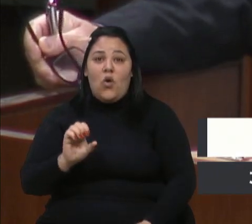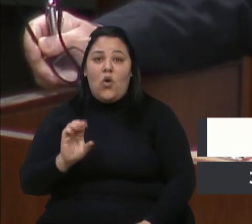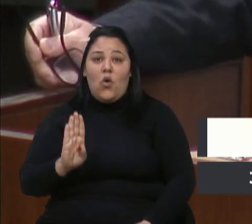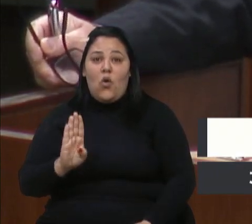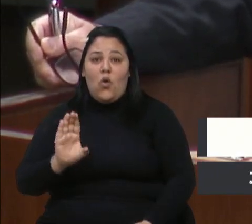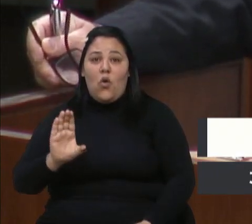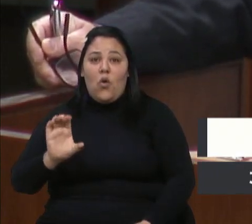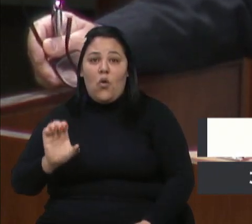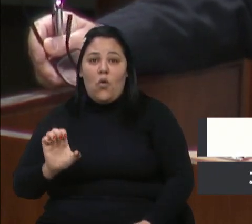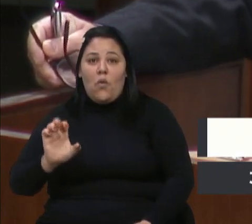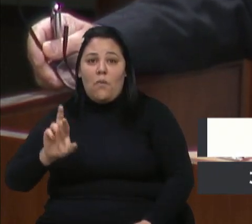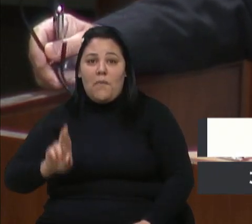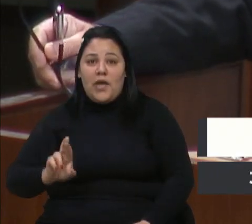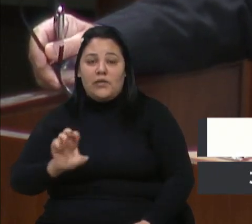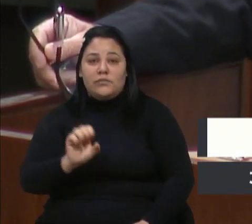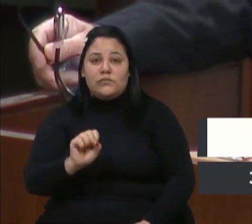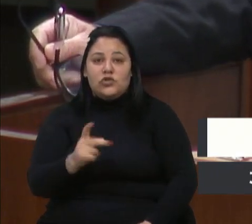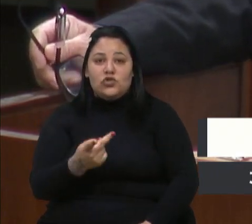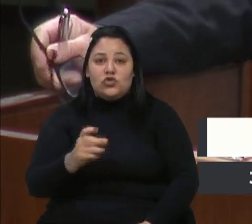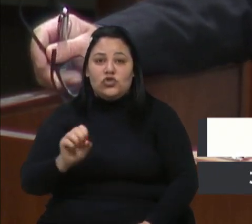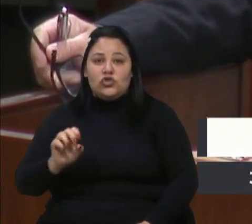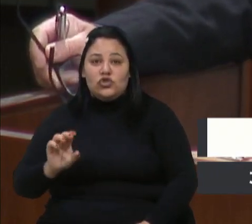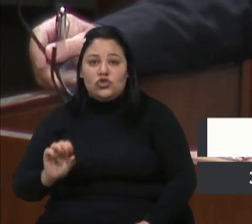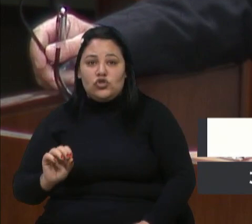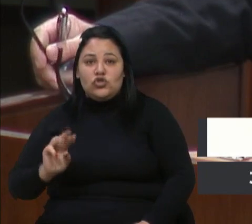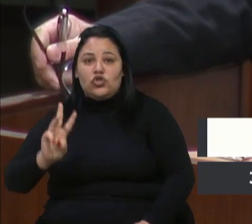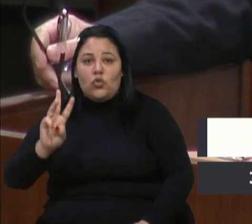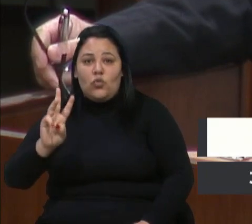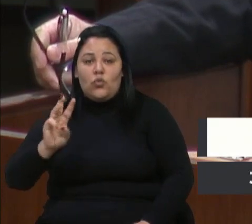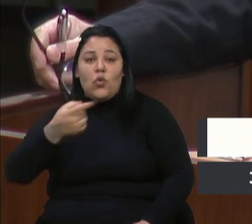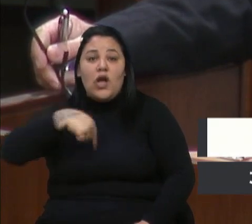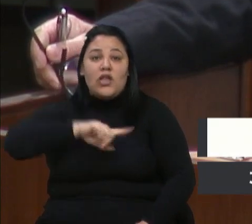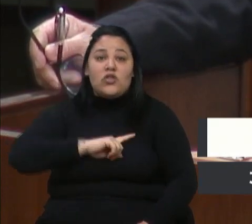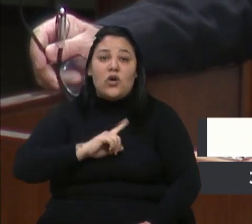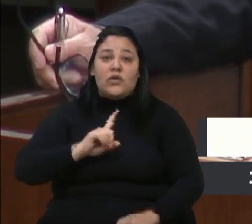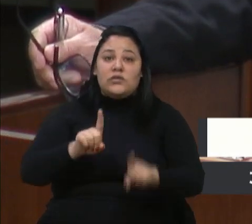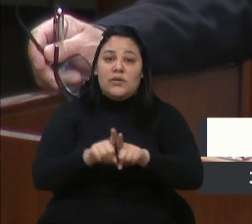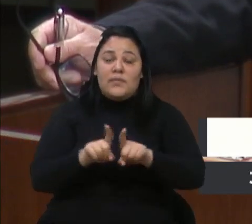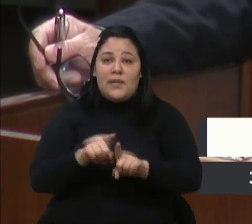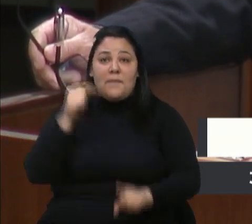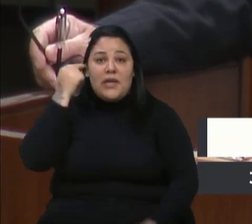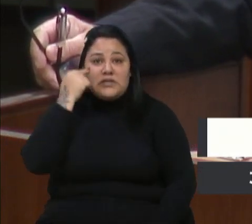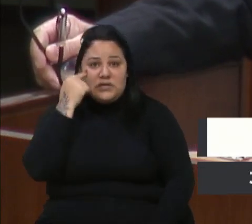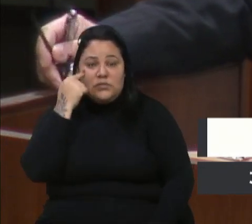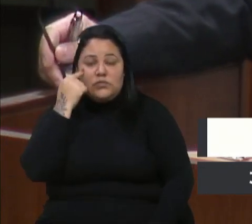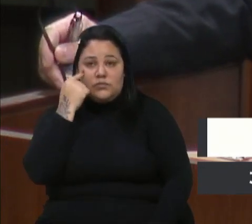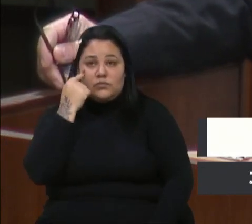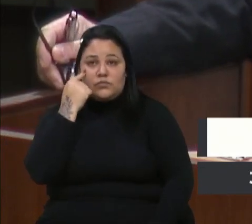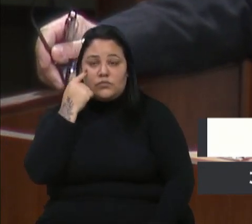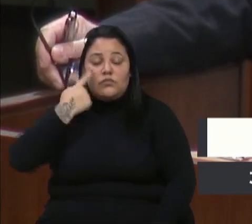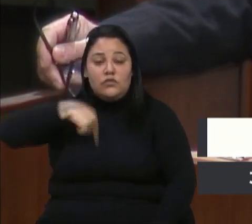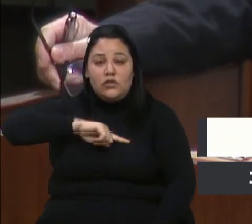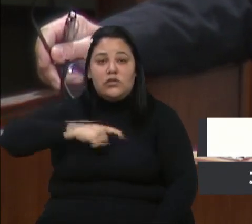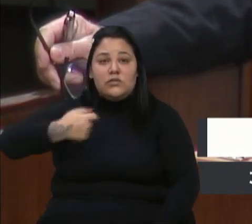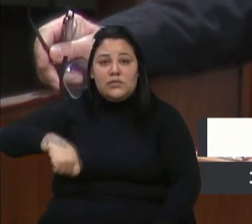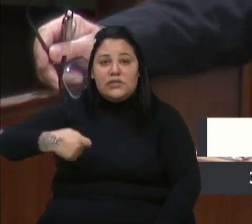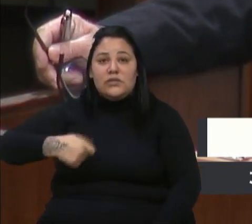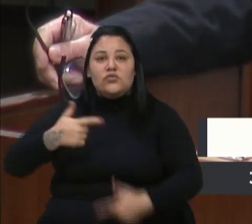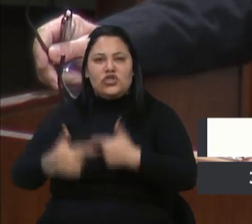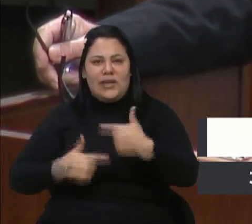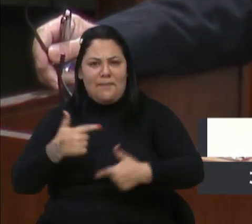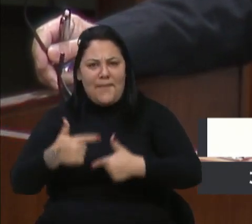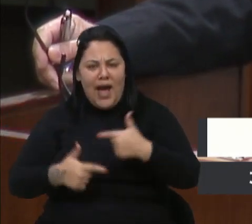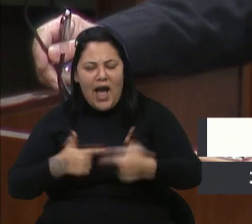grande empreendimento. E nós também pensamos como Novo, de que precisamos de emprego, que